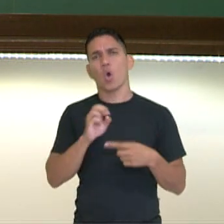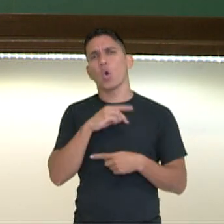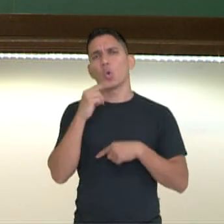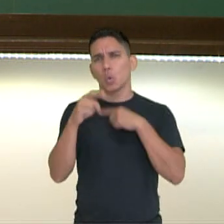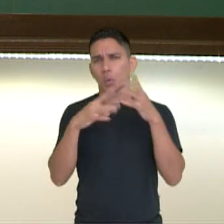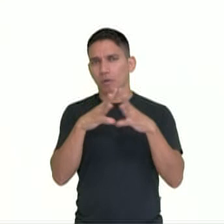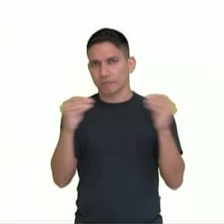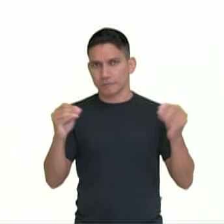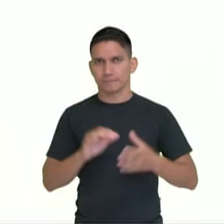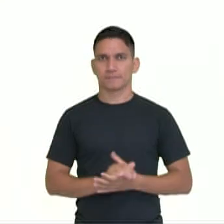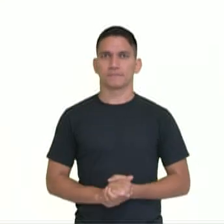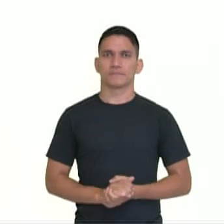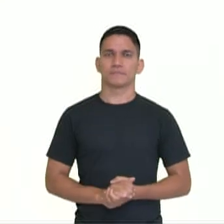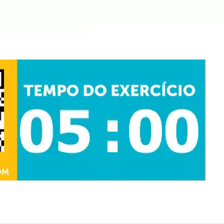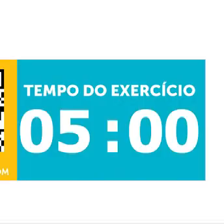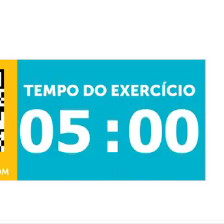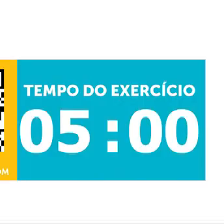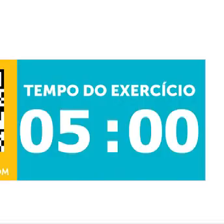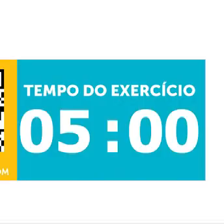dúvida que tenha ficado.